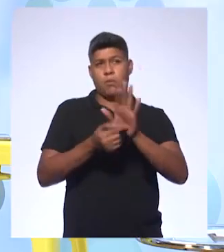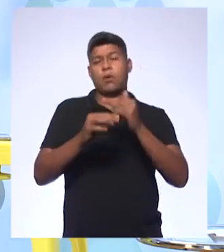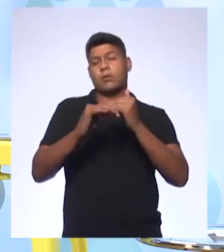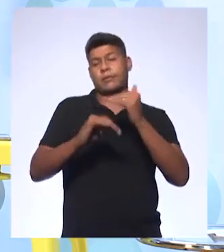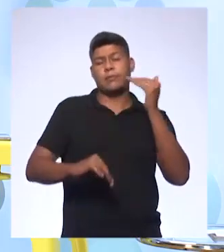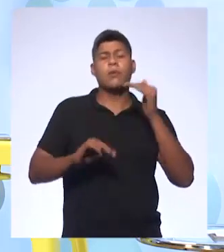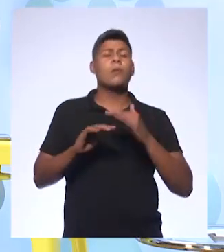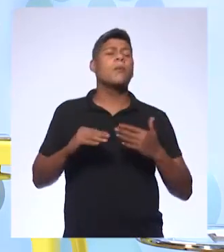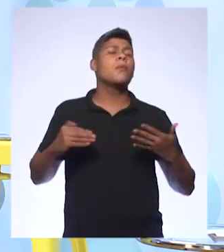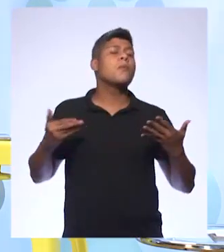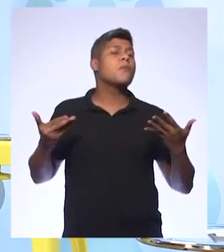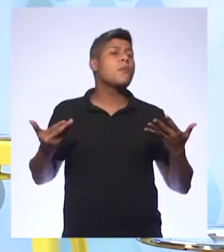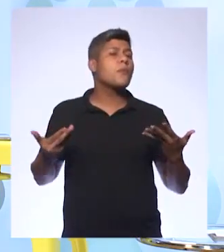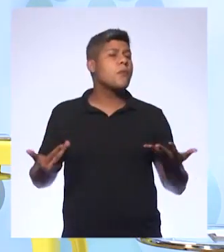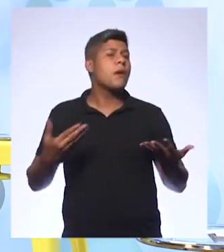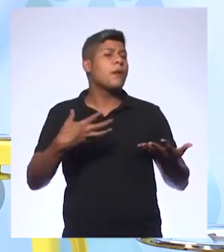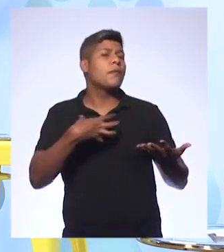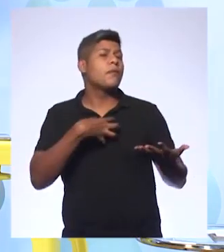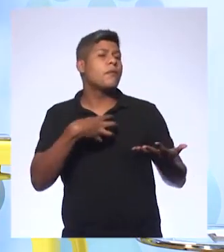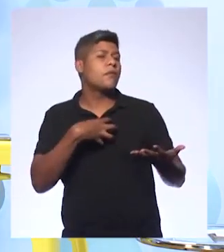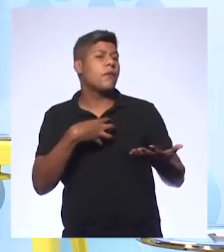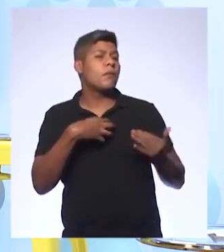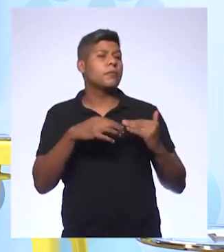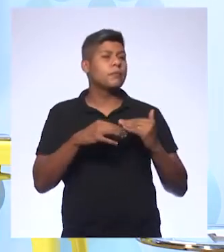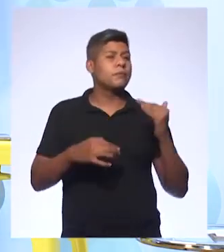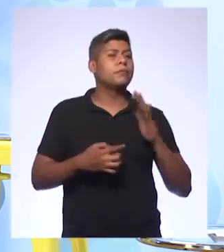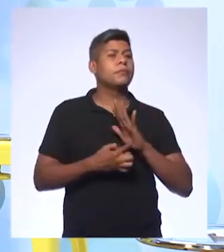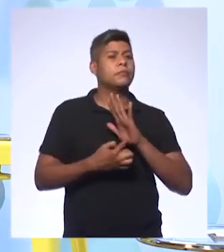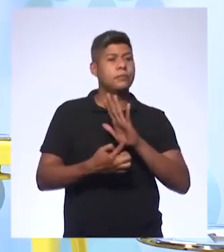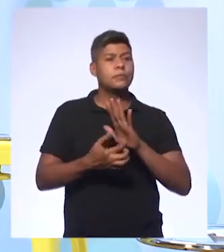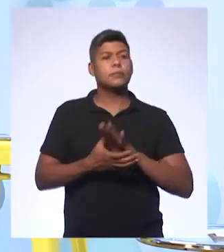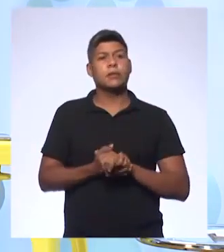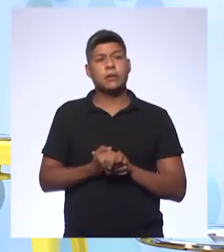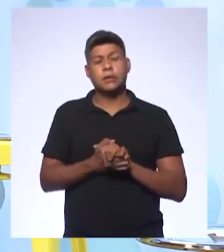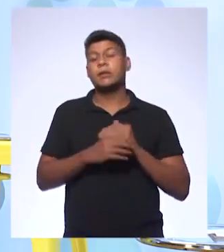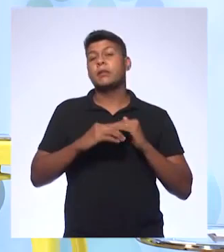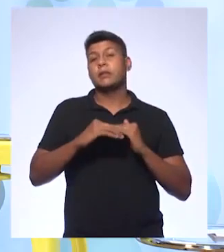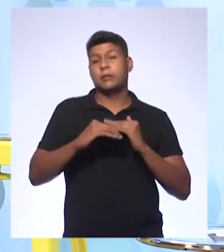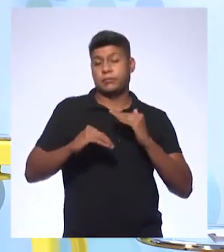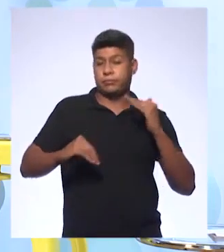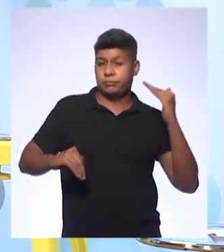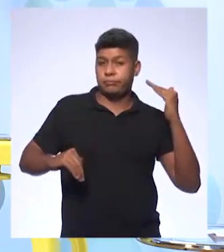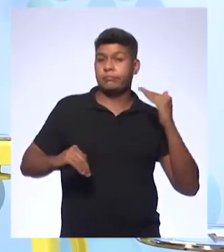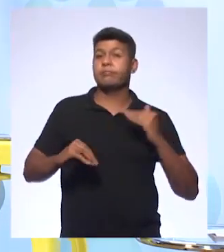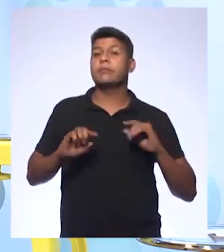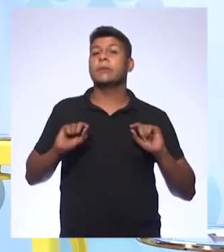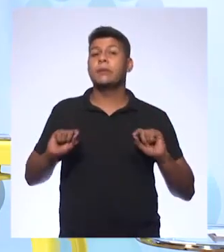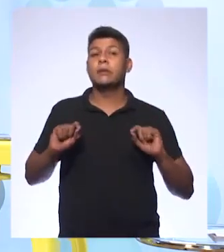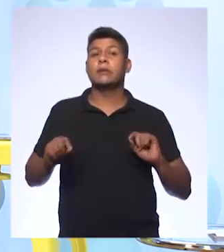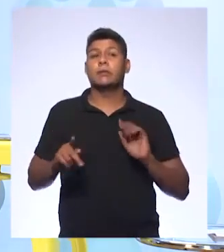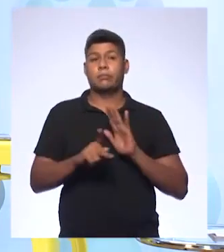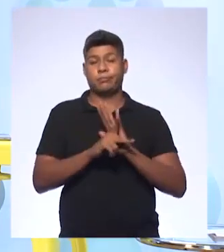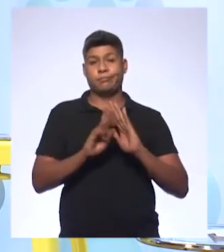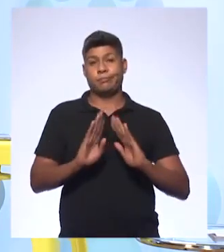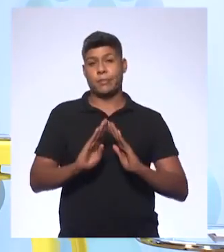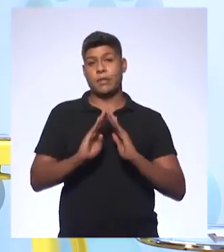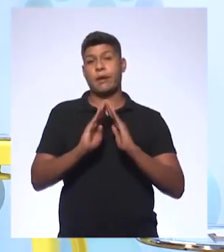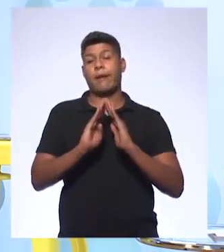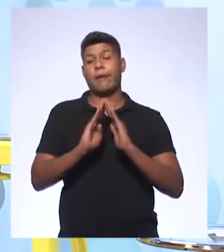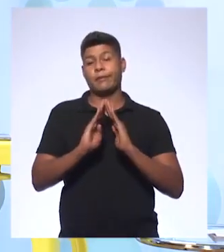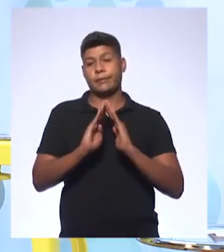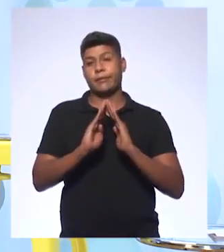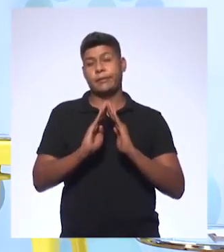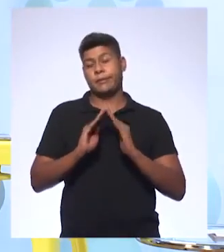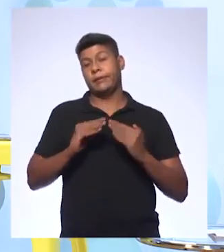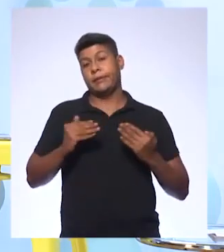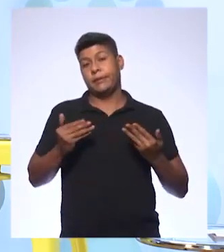quais são essas formas que a desigualdade se expressa? Né? A desigualdade, né, ela se expressa na nossa casa. Né?